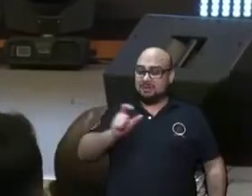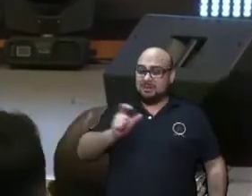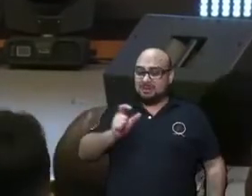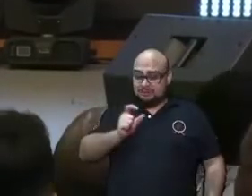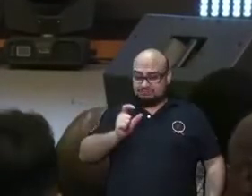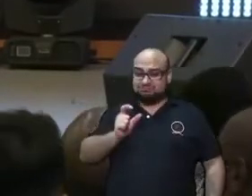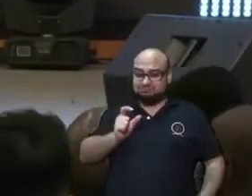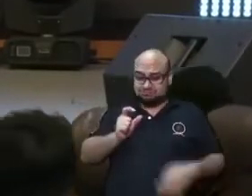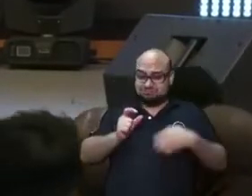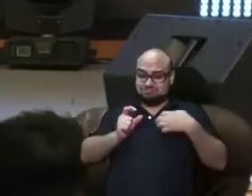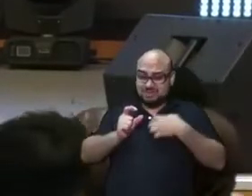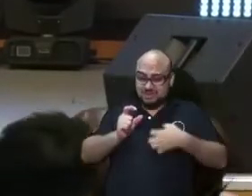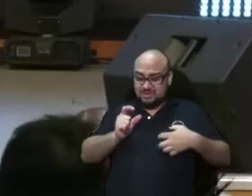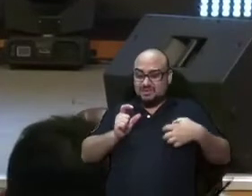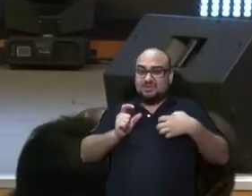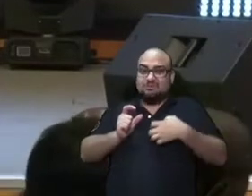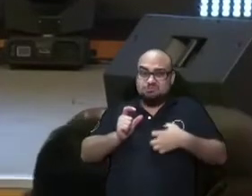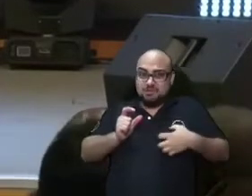a ação.